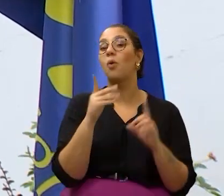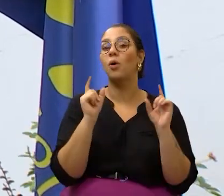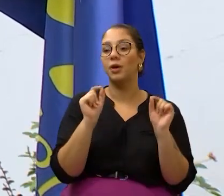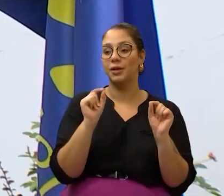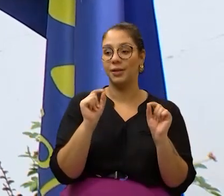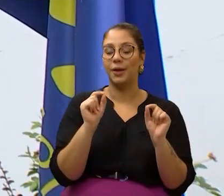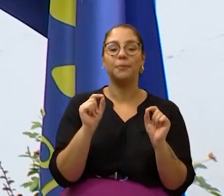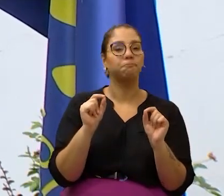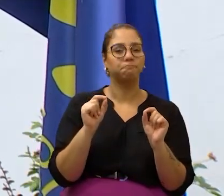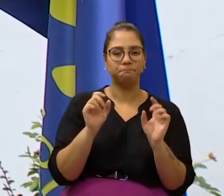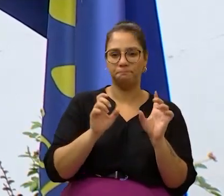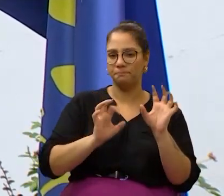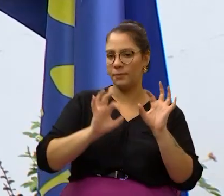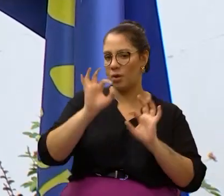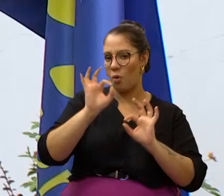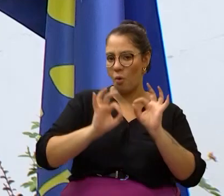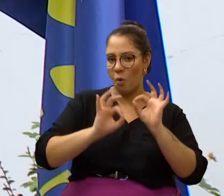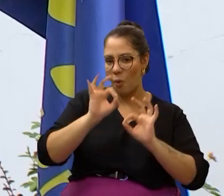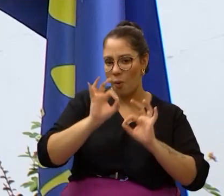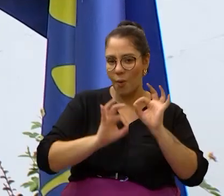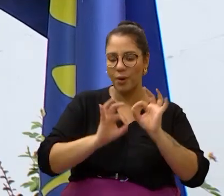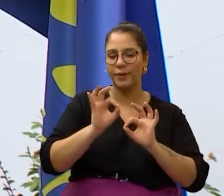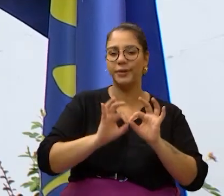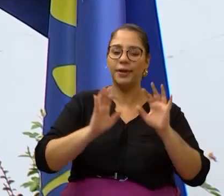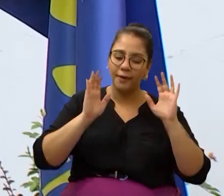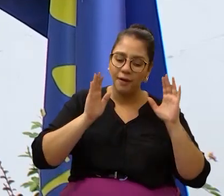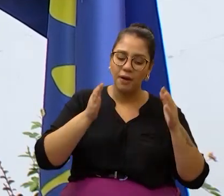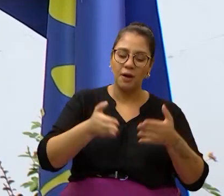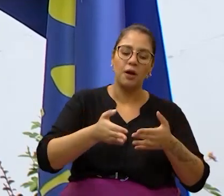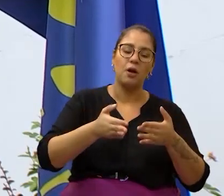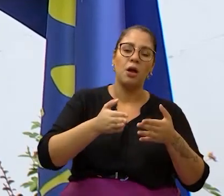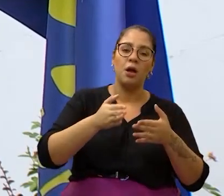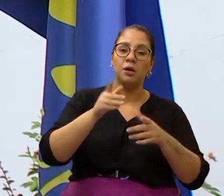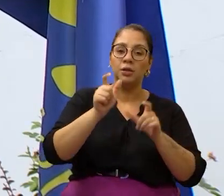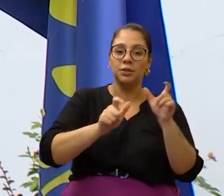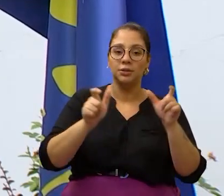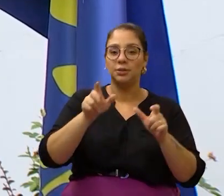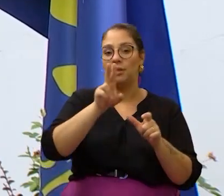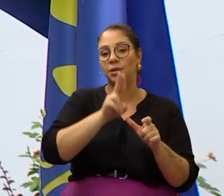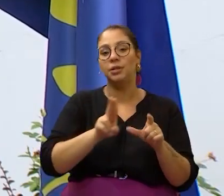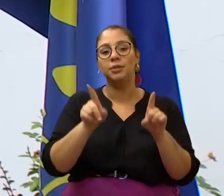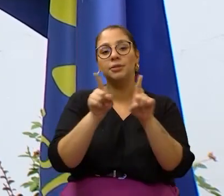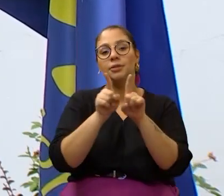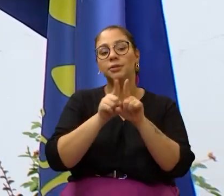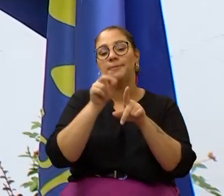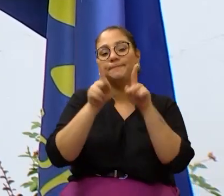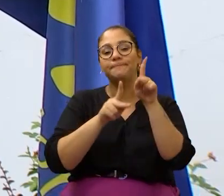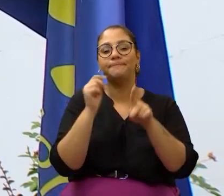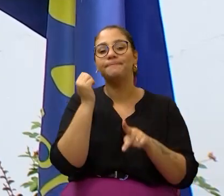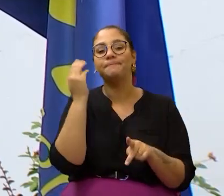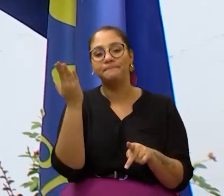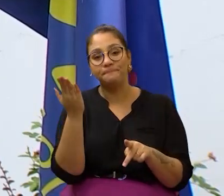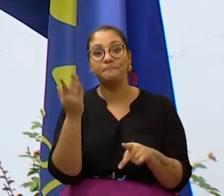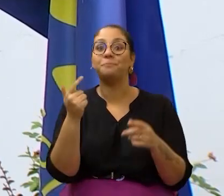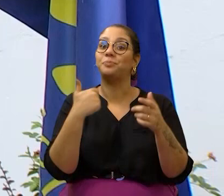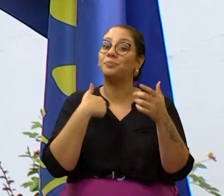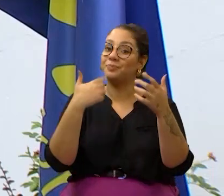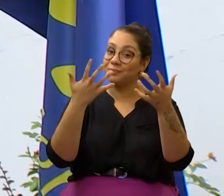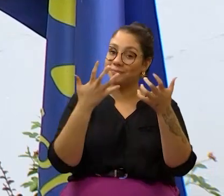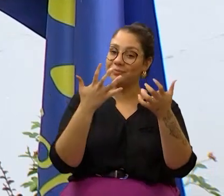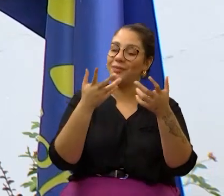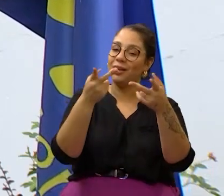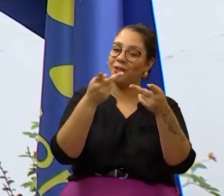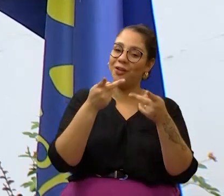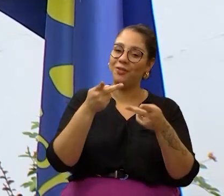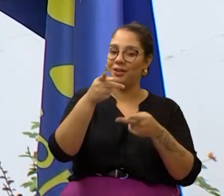principalmente dirigido aos nossos usuários e também para o público externo. Eu gostaria de